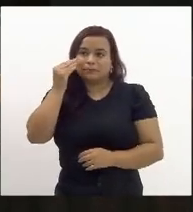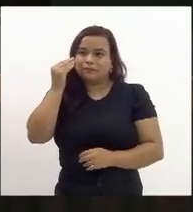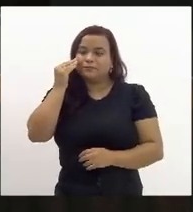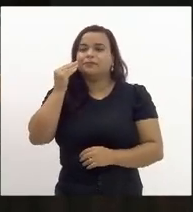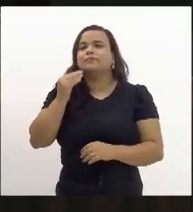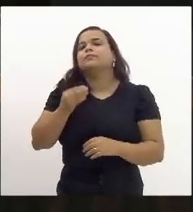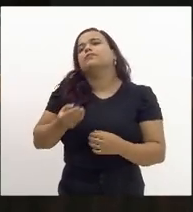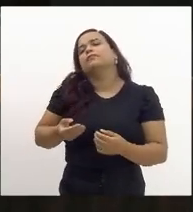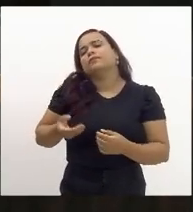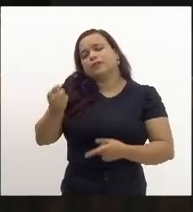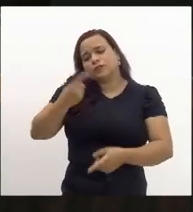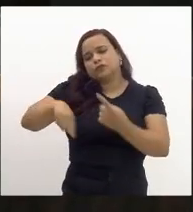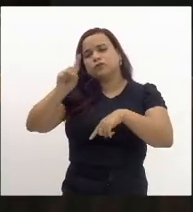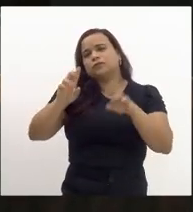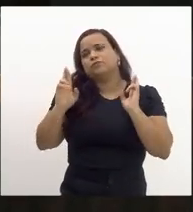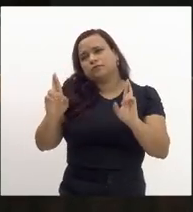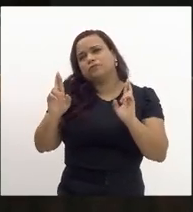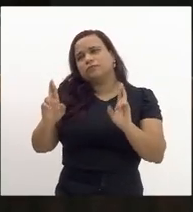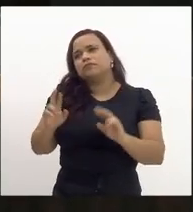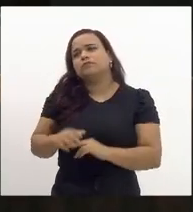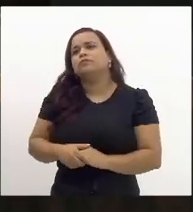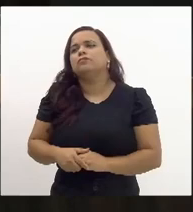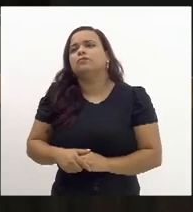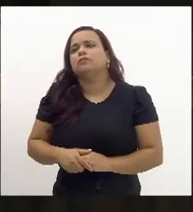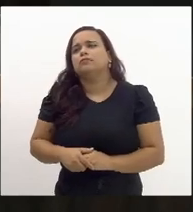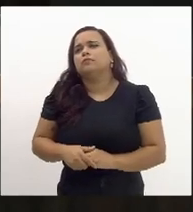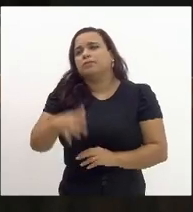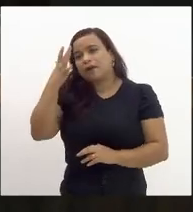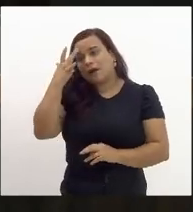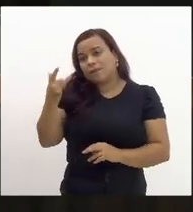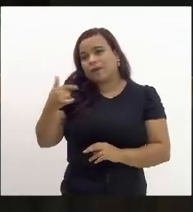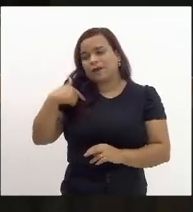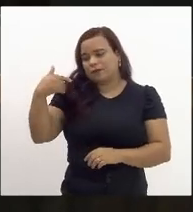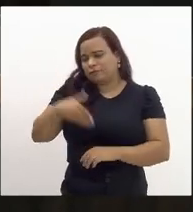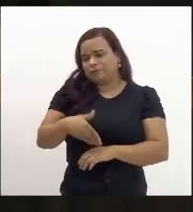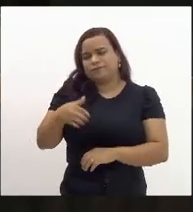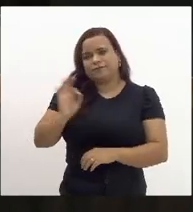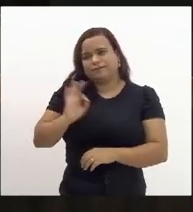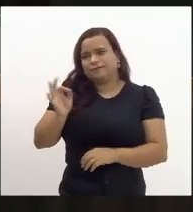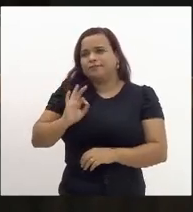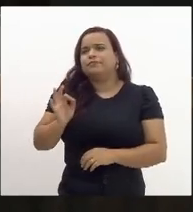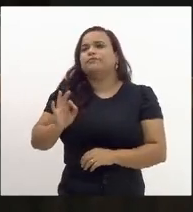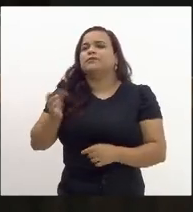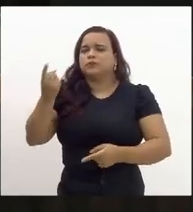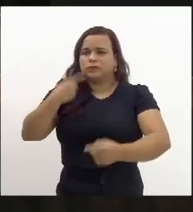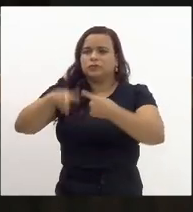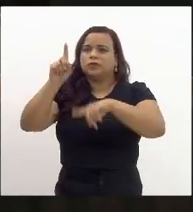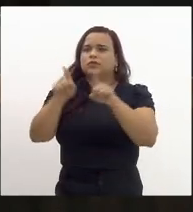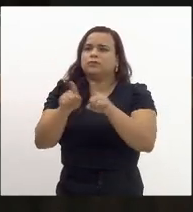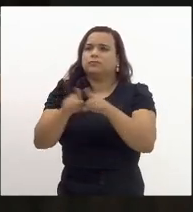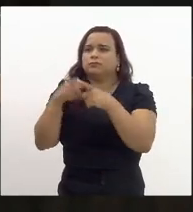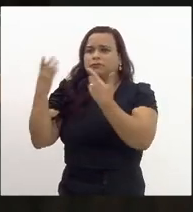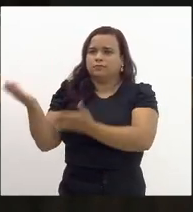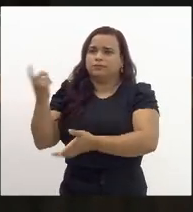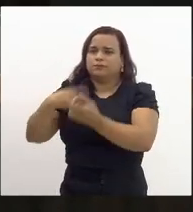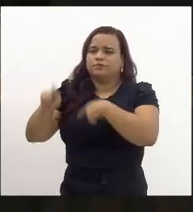desejar sucesso, vou estar no interior, não poderei estar presente, sucesso, e sucesso também a Vossa